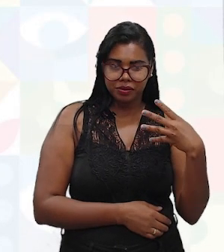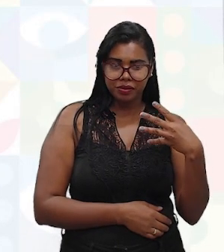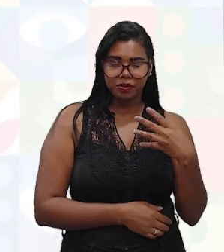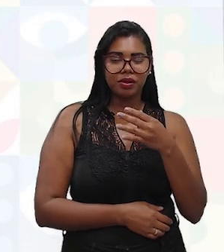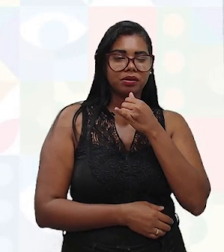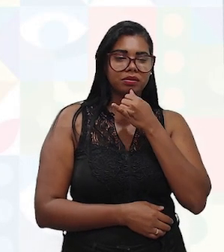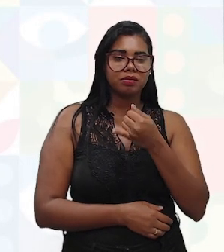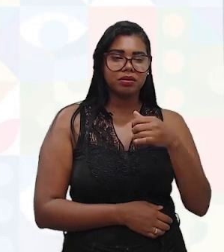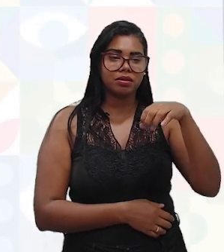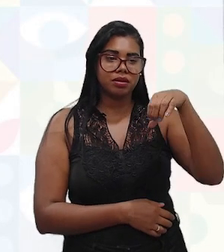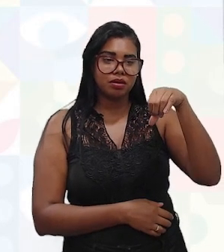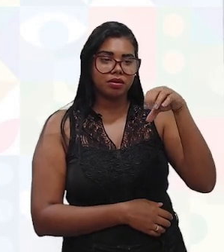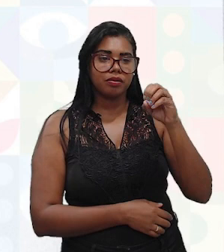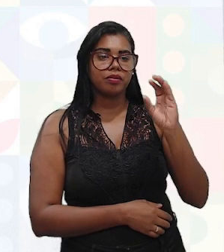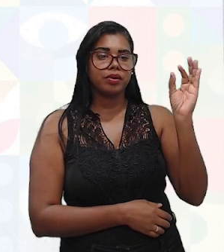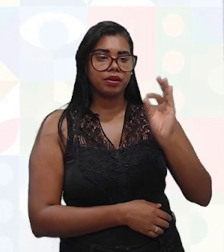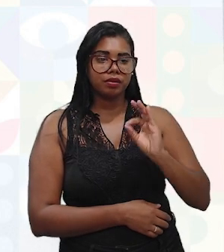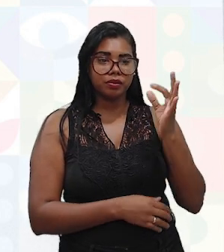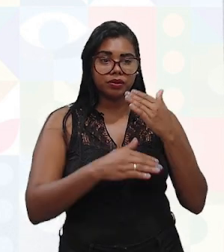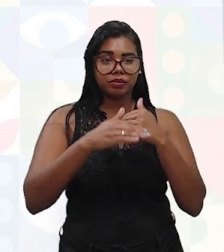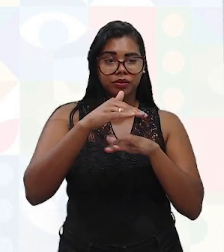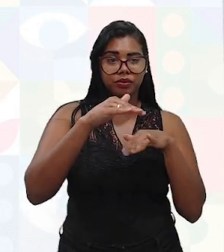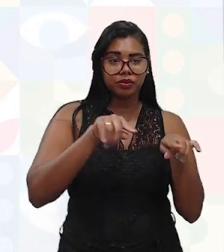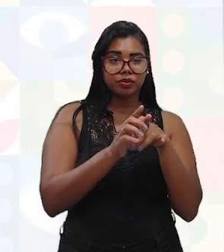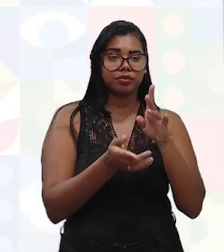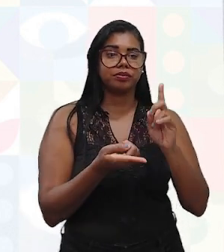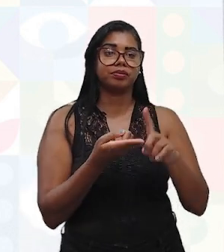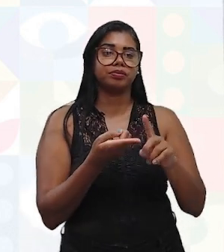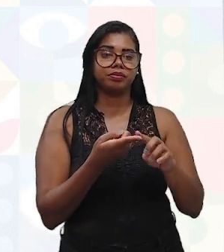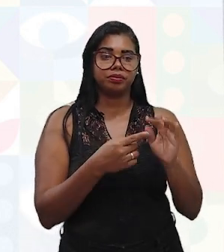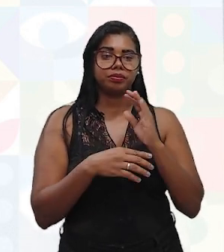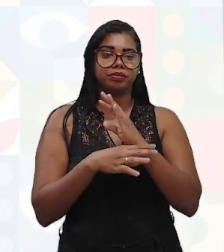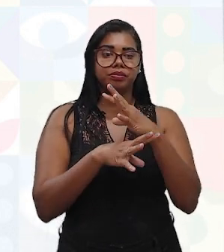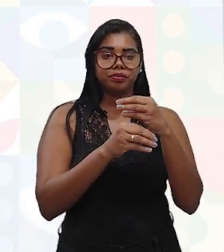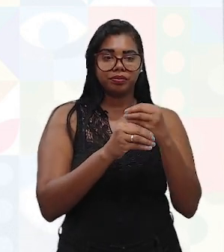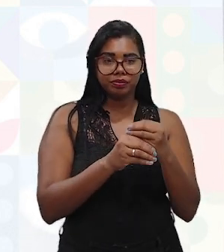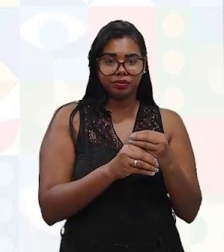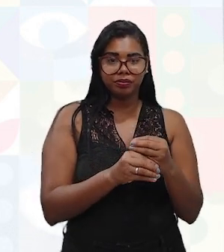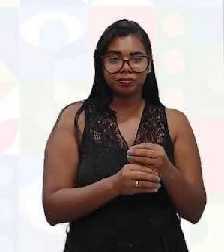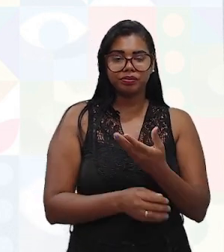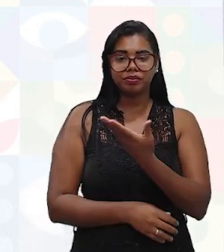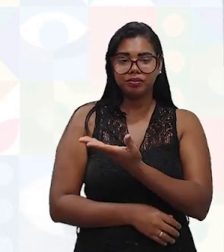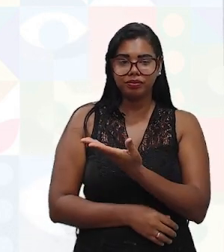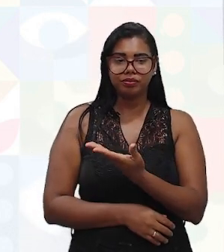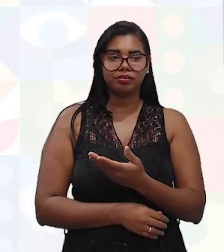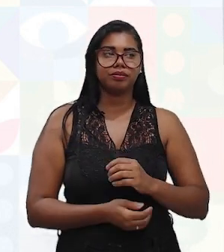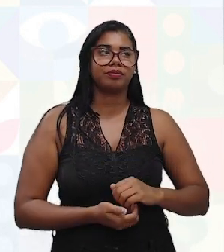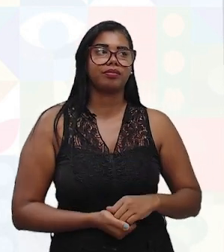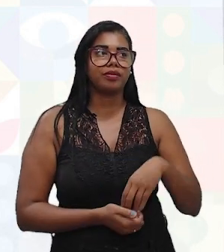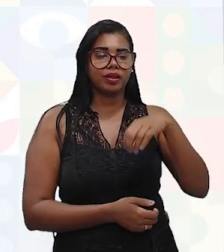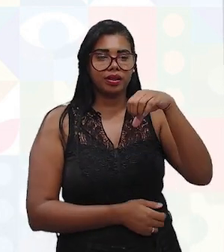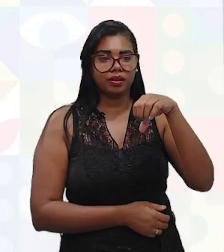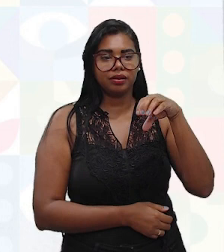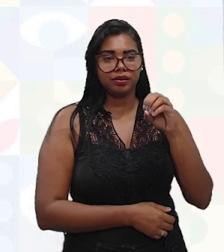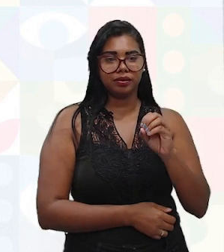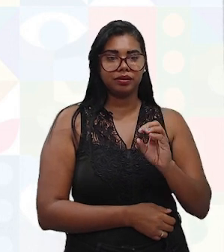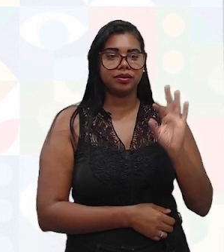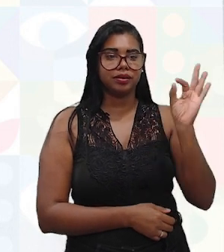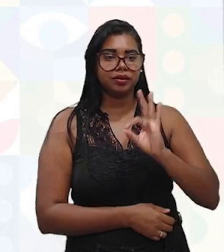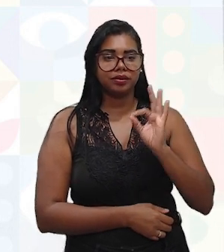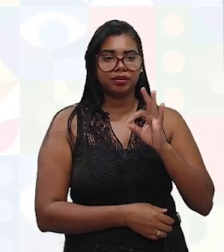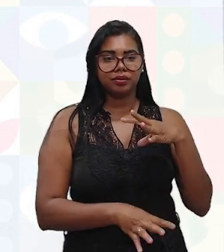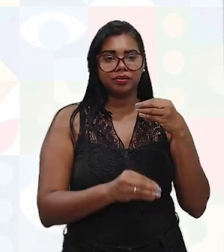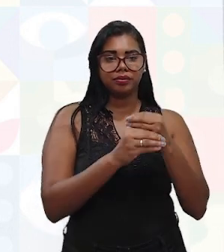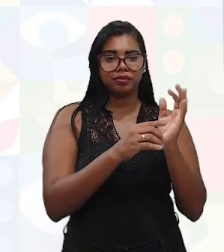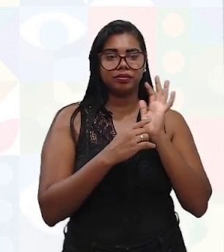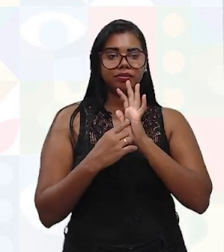seja, 90% do meu estoque. Portanto, o estoque mínimo necessário para atingir um grau de atendimento de 90% para essa